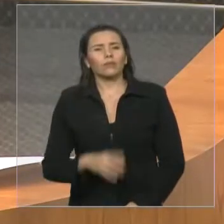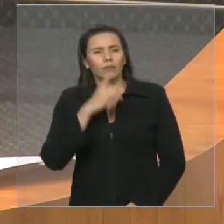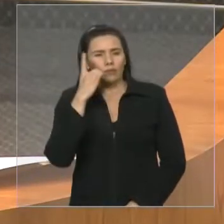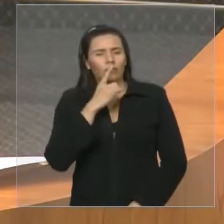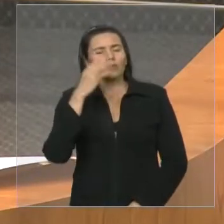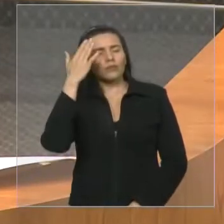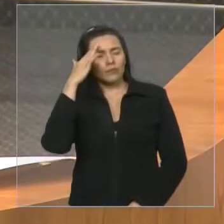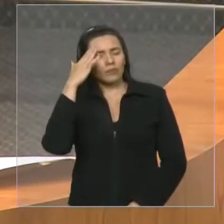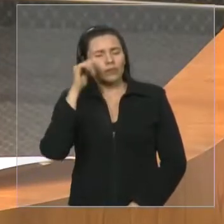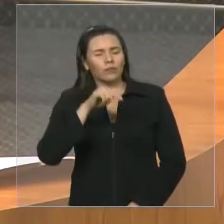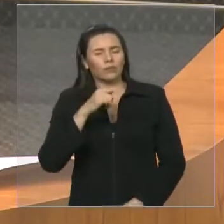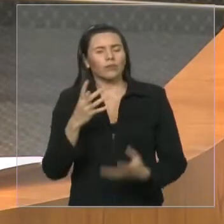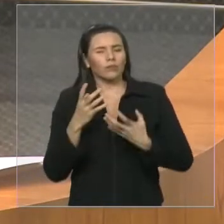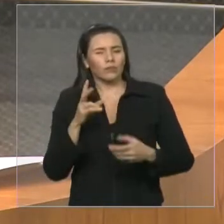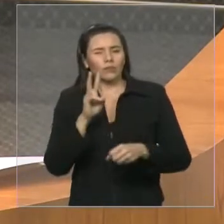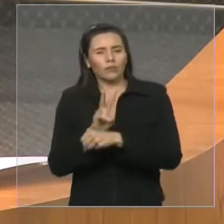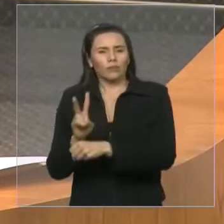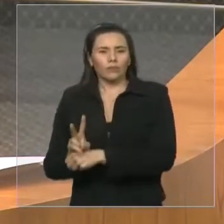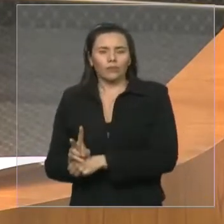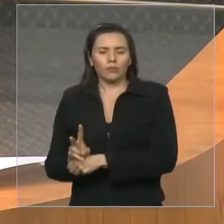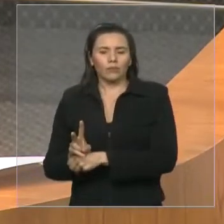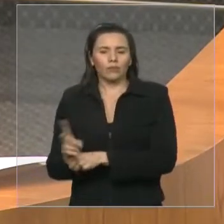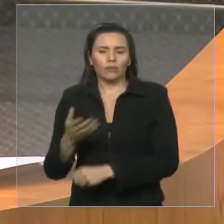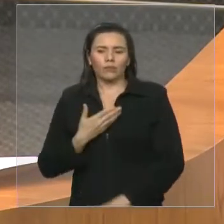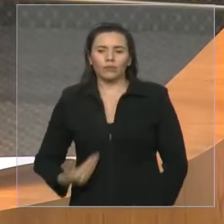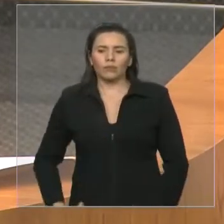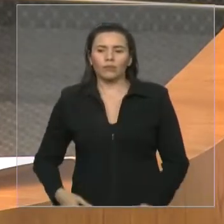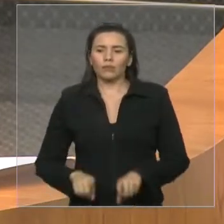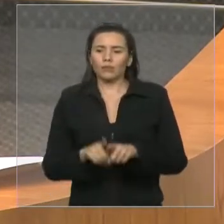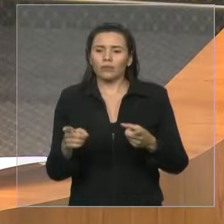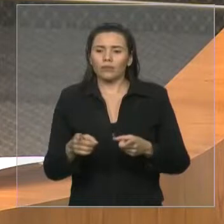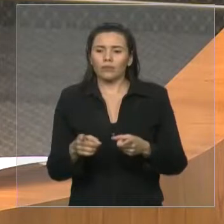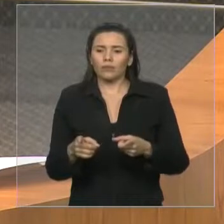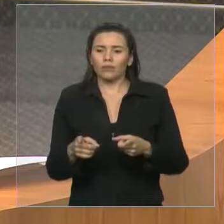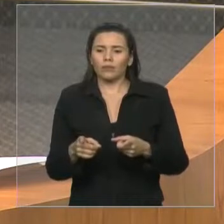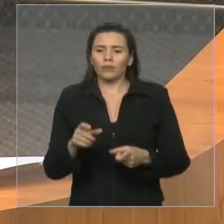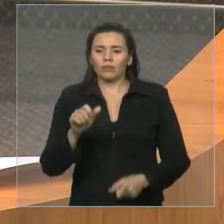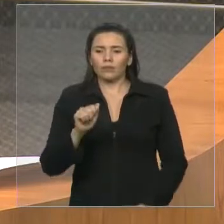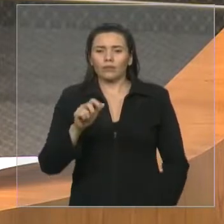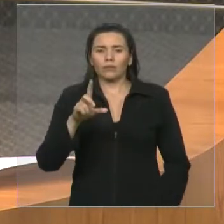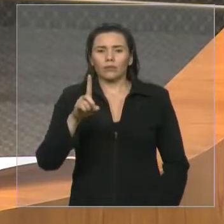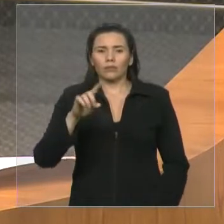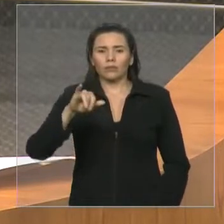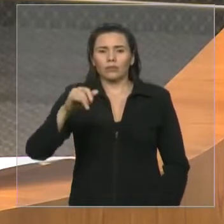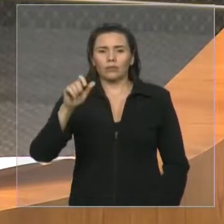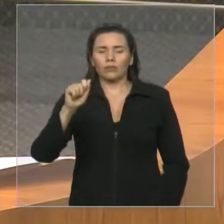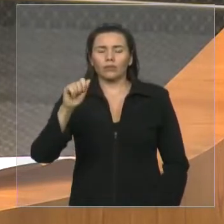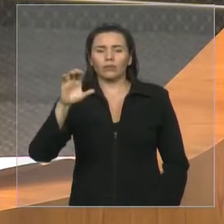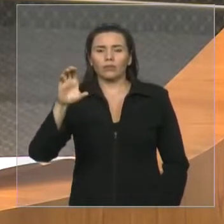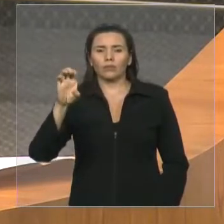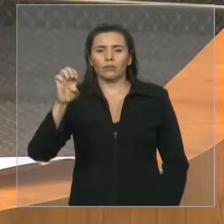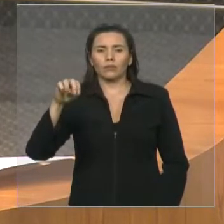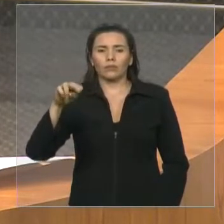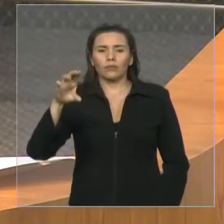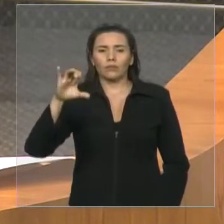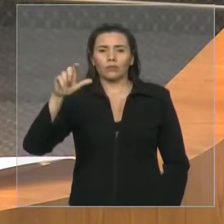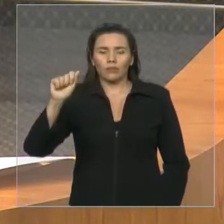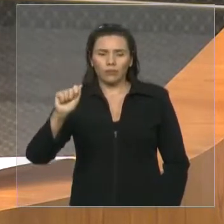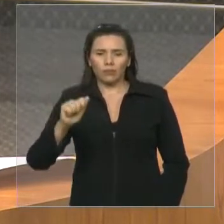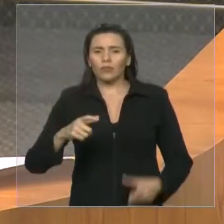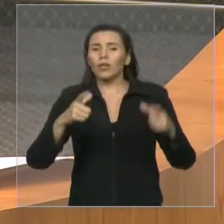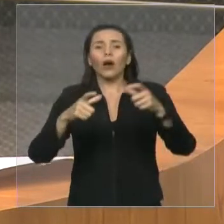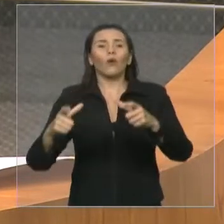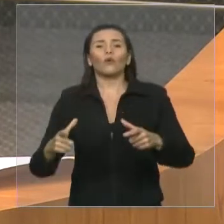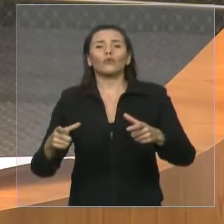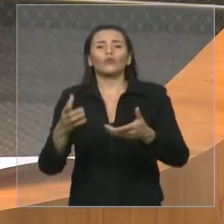defender o governo. Mas você vai me permitir aqui, a adjacência vai até onde? Onde é que estão os perímetros da